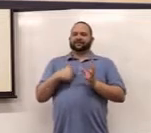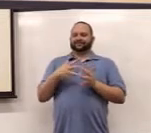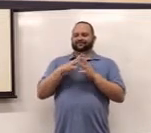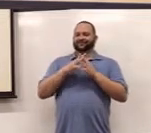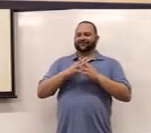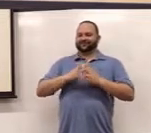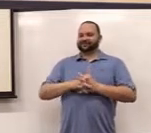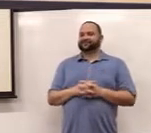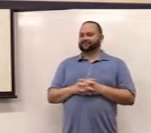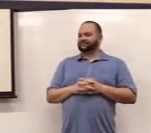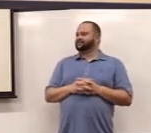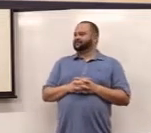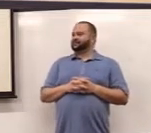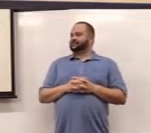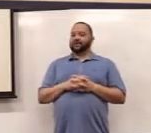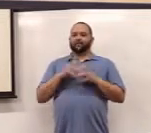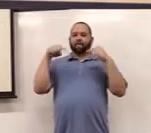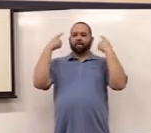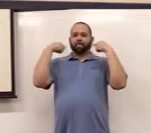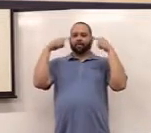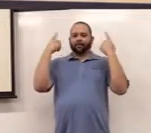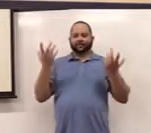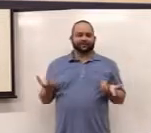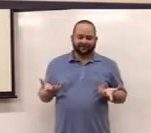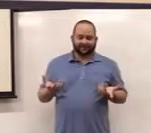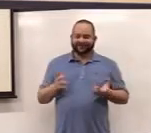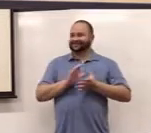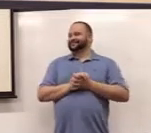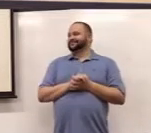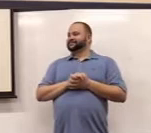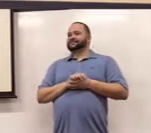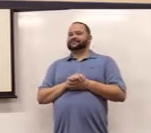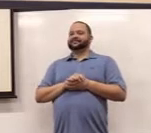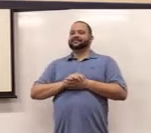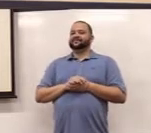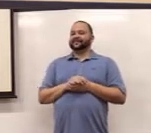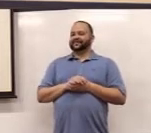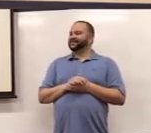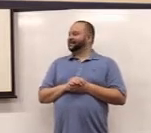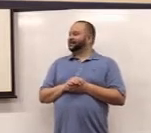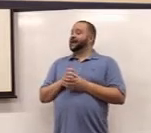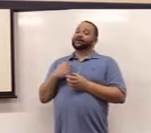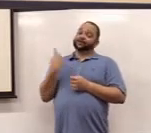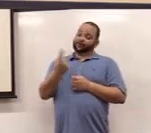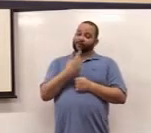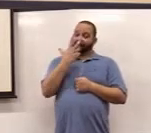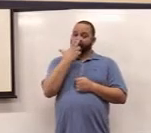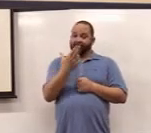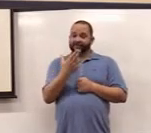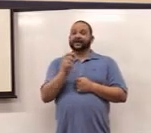variação do terceiro tema. É uma loucura. Normalmente, a gente acha